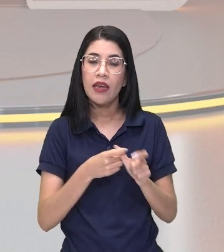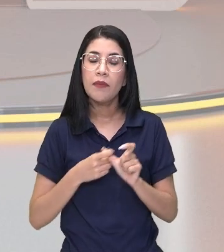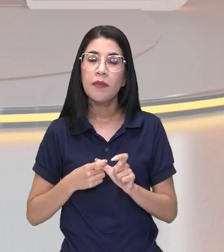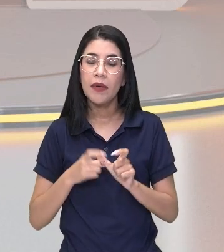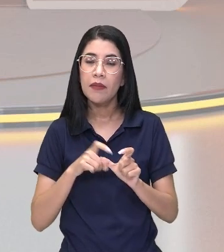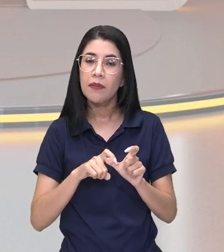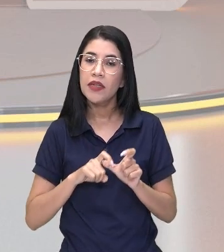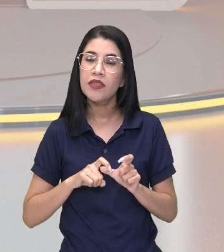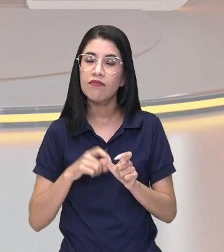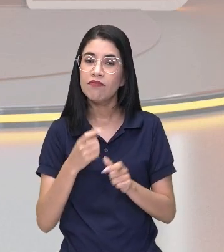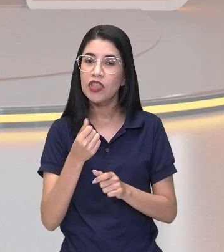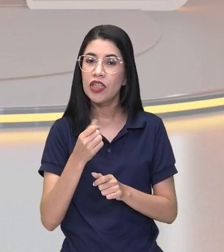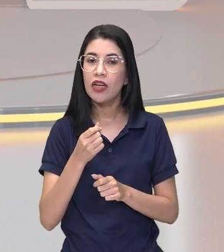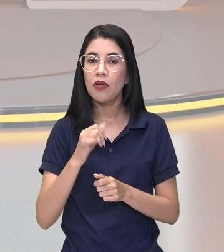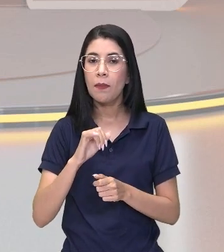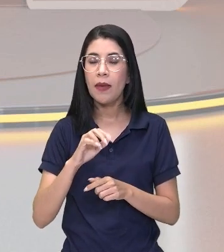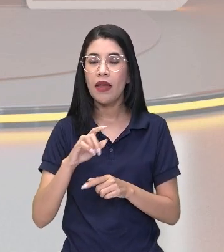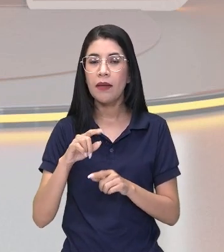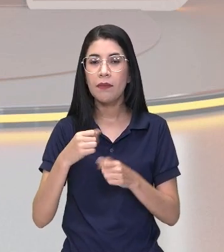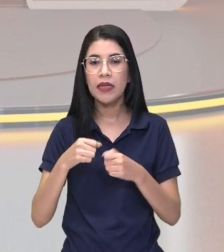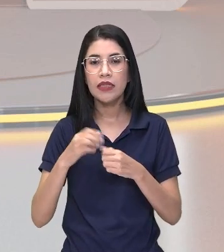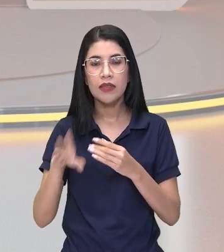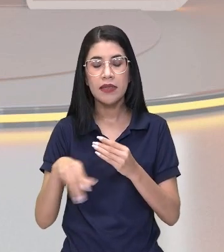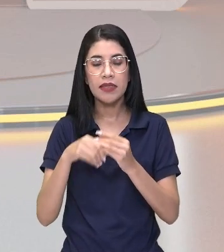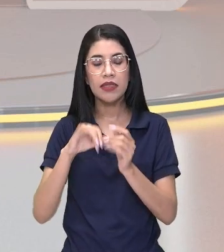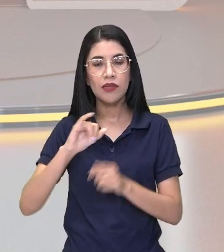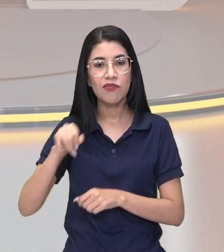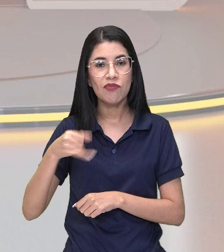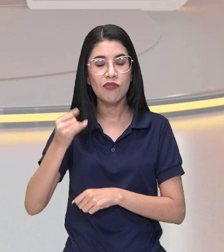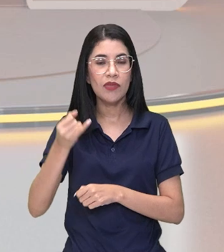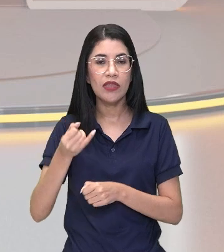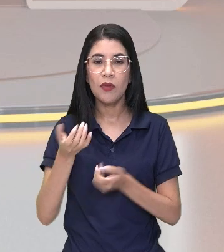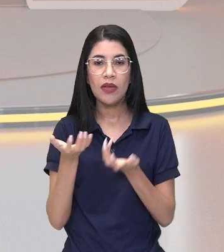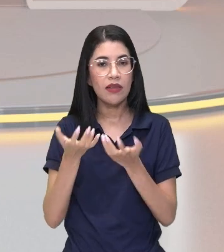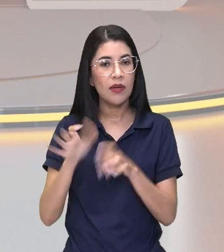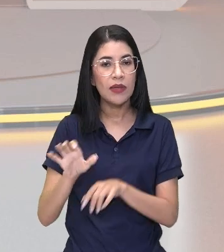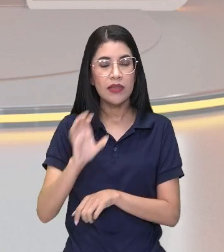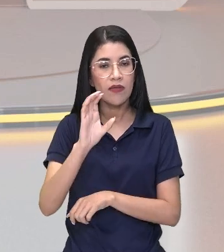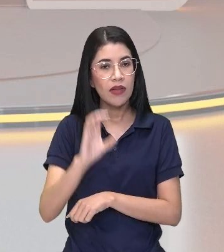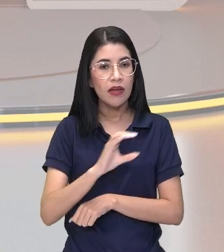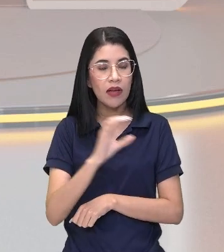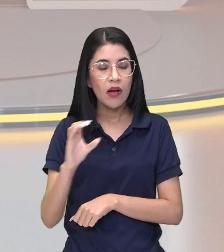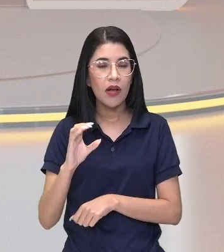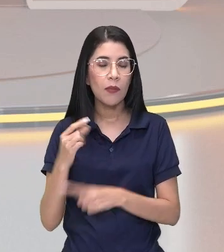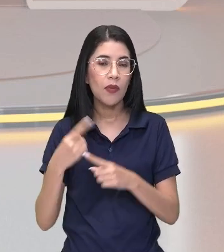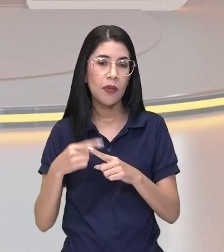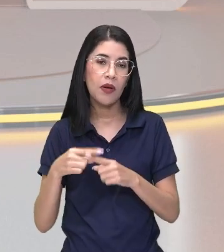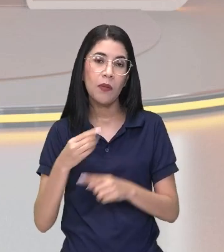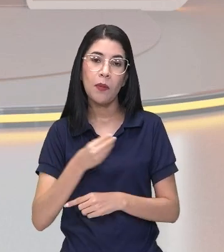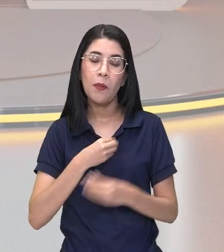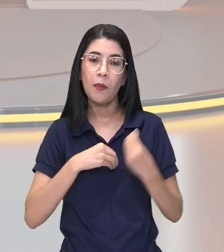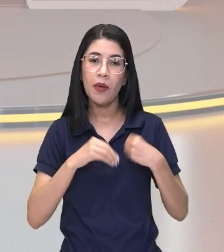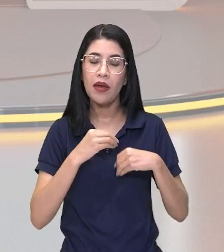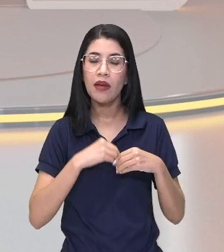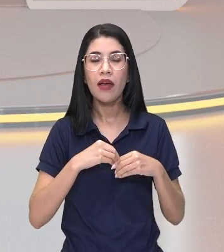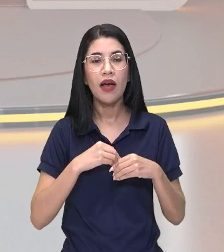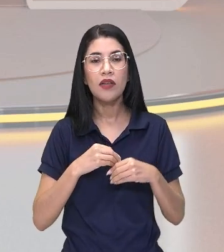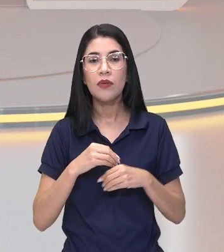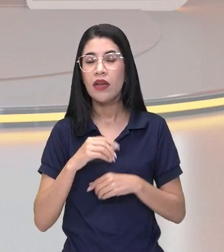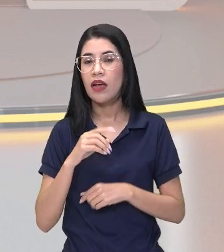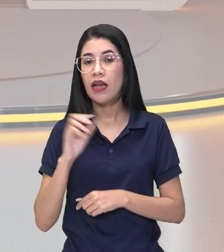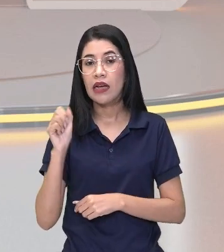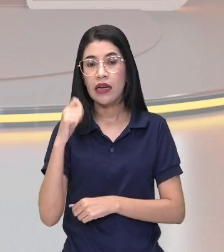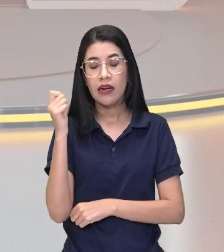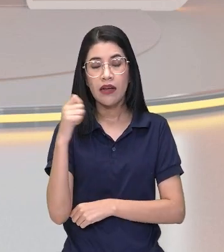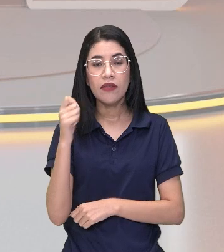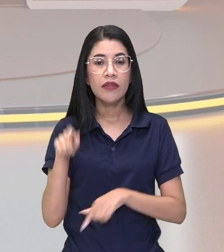juros. E isso era condenado veementemente pela Igreja Católica como um pecado mortal, um pecado muito grave. O que você tem